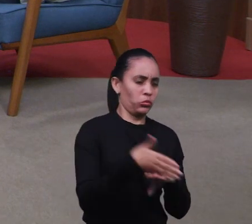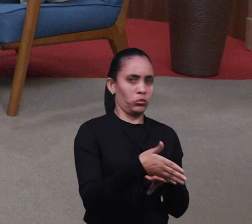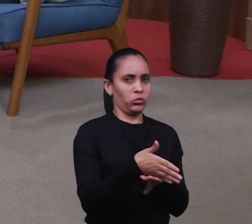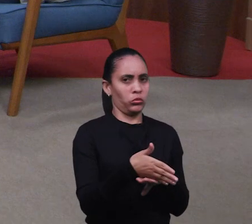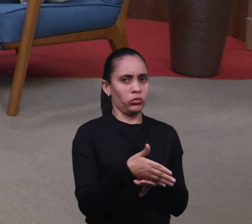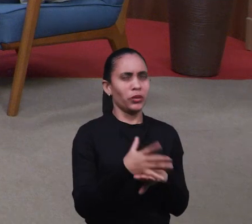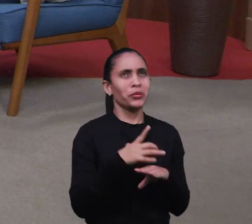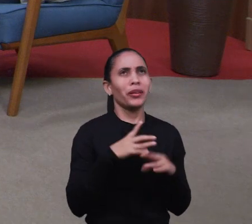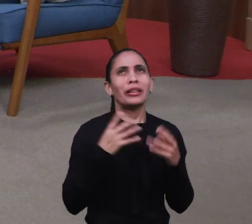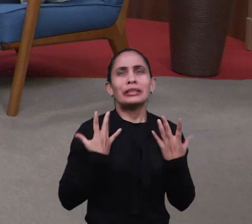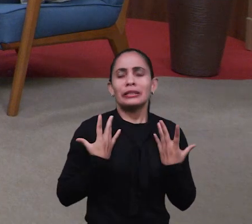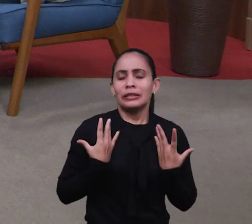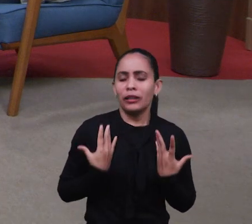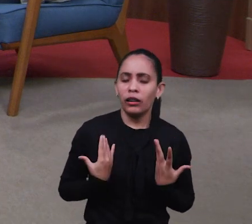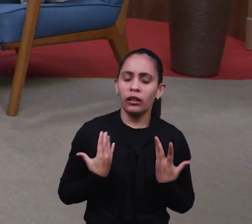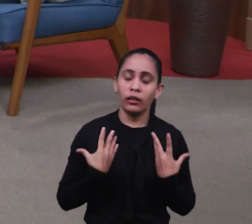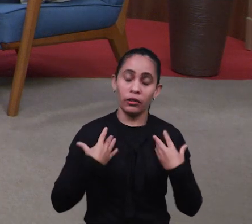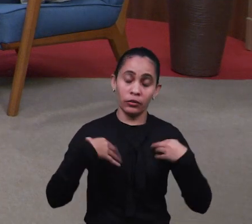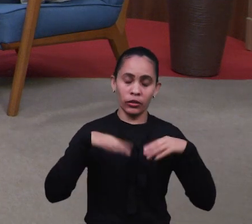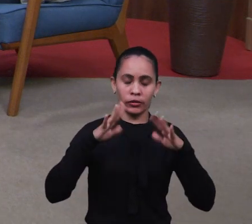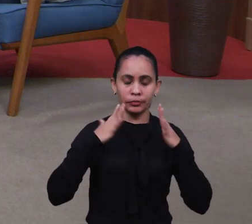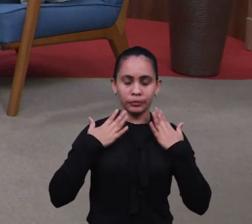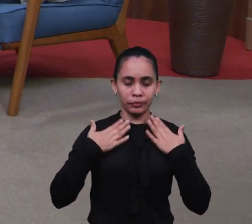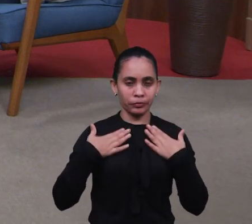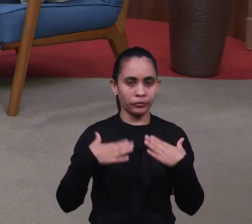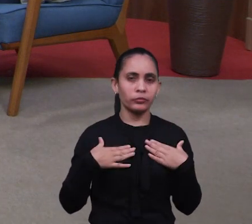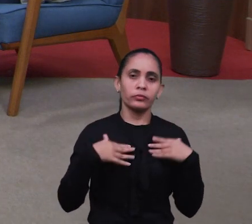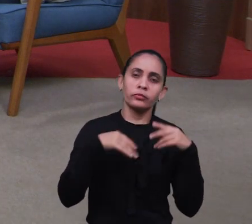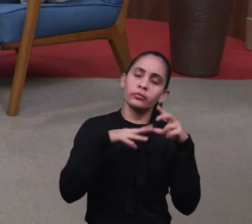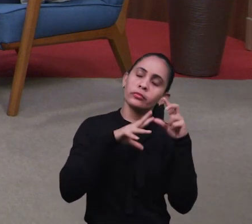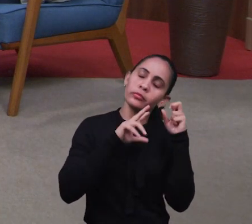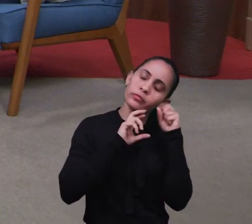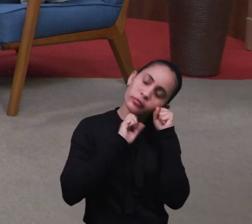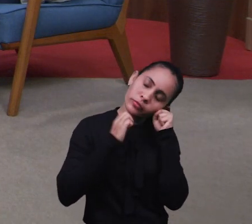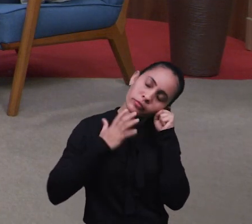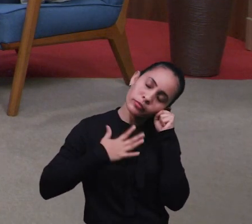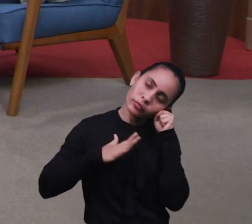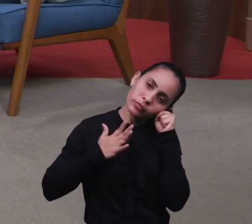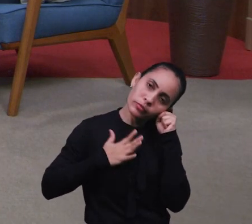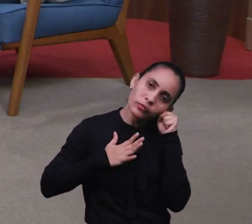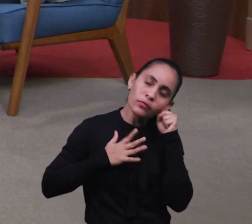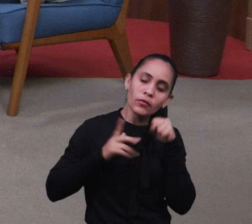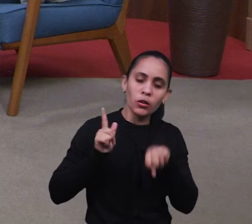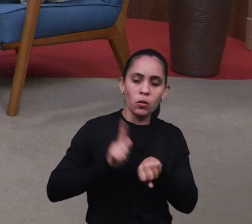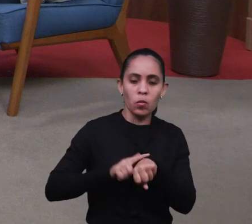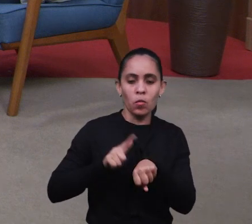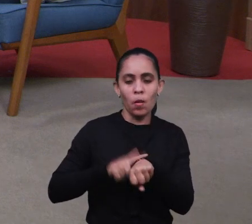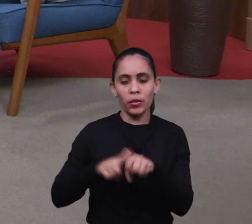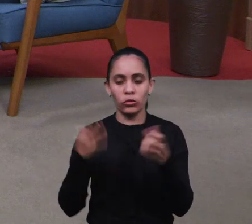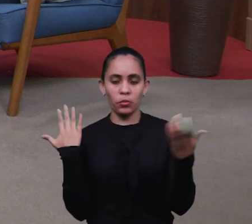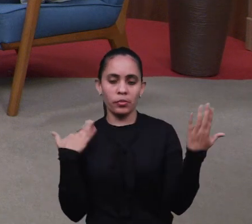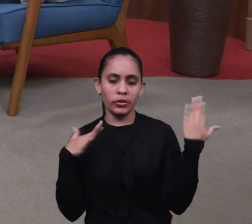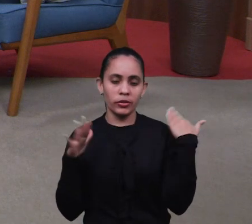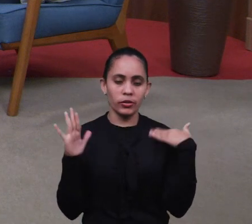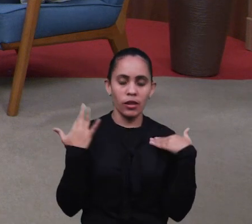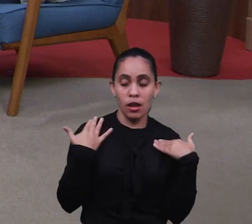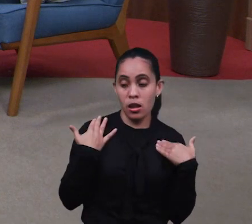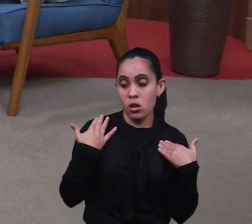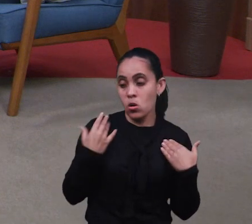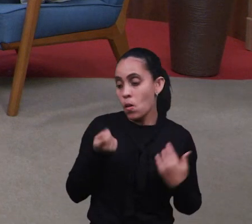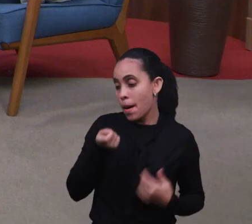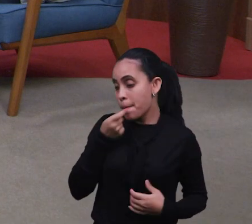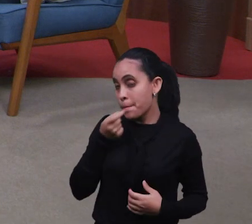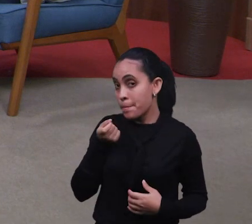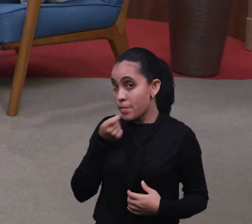muito cansado, eu vou descansar, vou deitar um pouquinho, eu vou ter um momento de lazer, preciso de um remédio, toma.